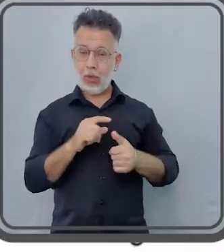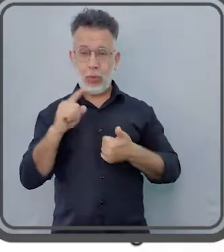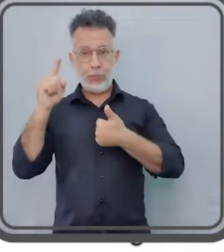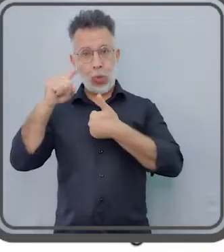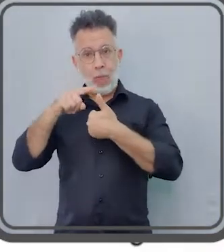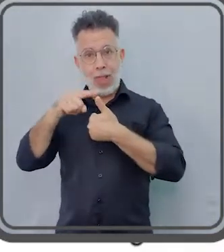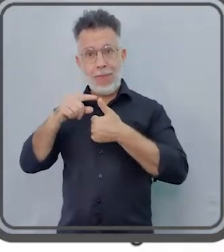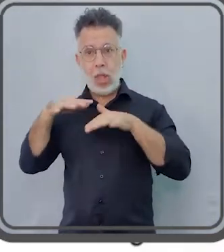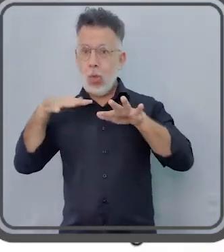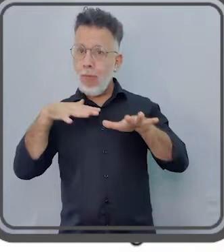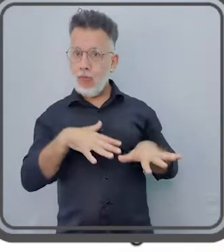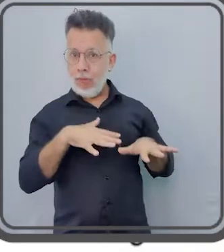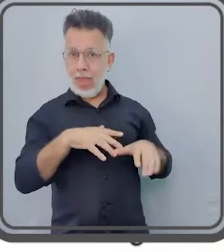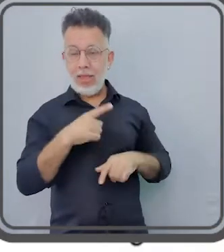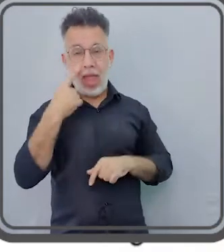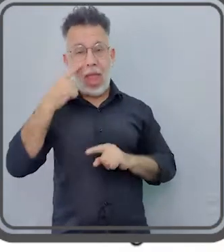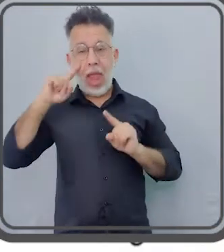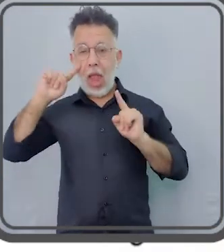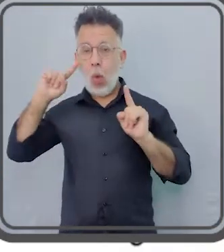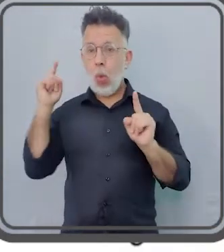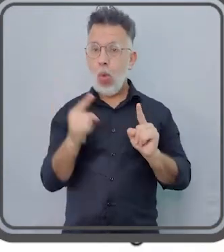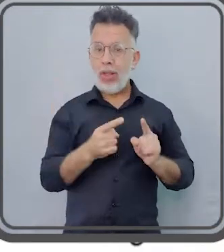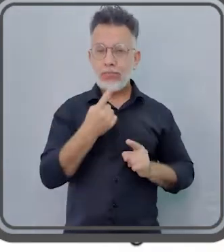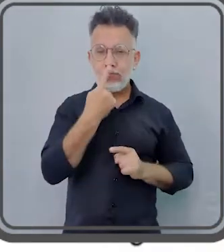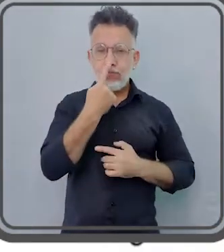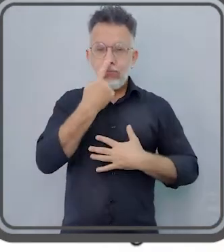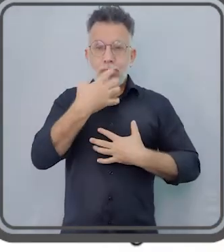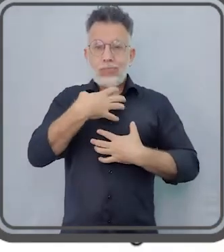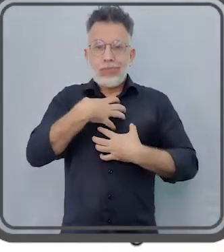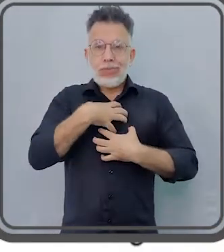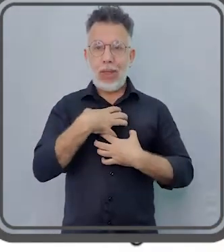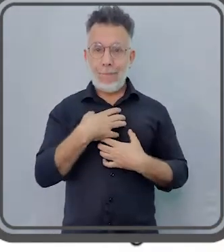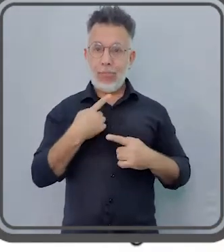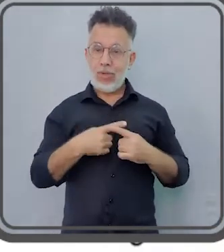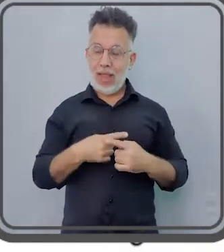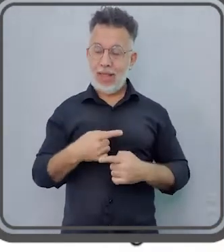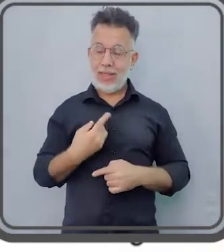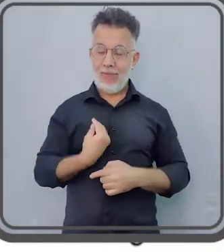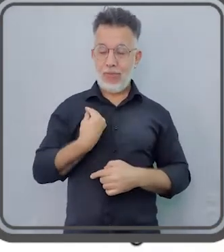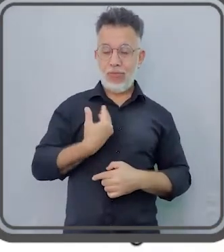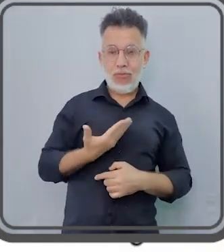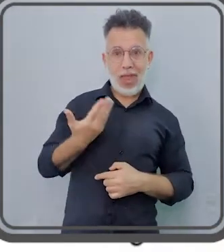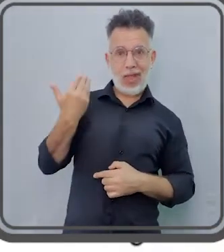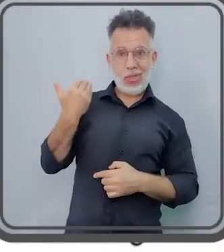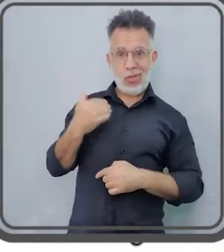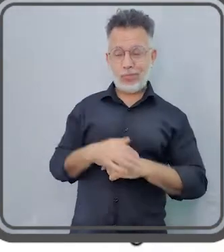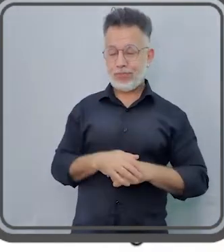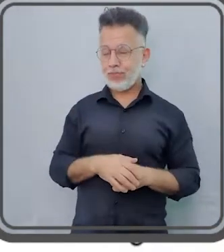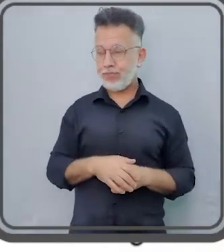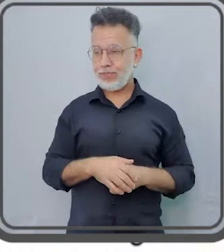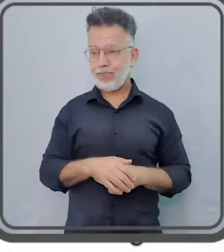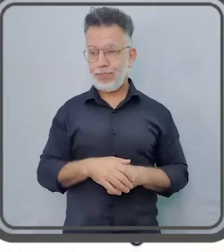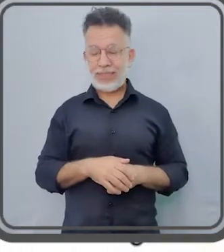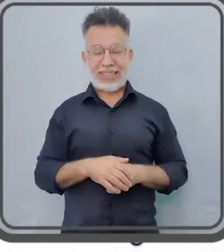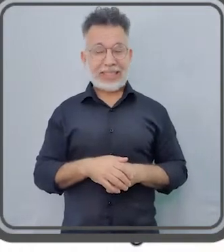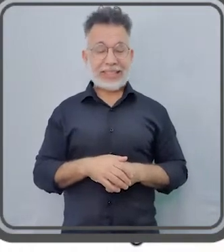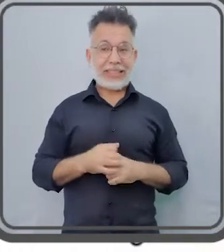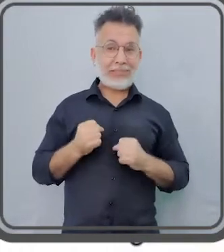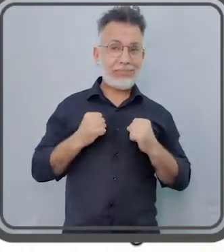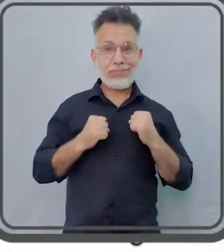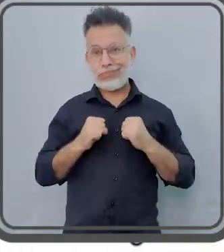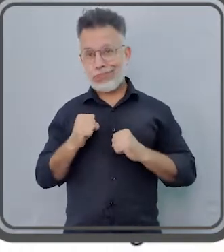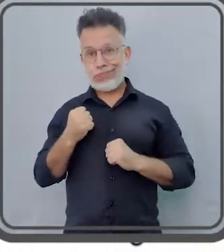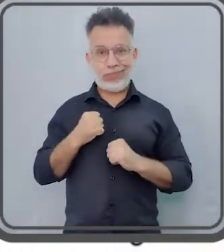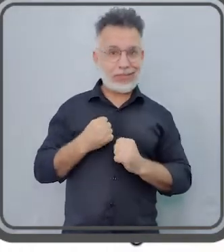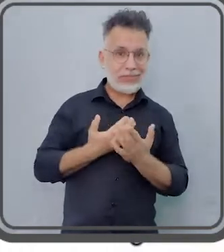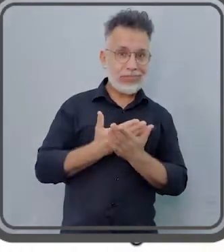esse olhar para a intimidade, porque estávamos numa situação absolutamente intensa, desconfortante. Então,